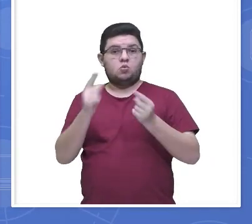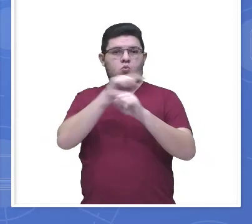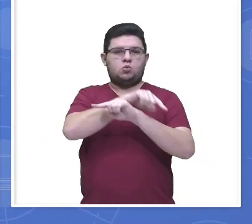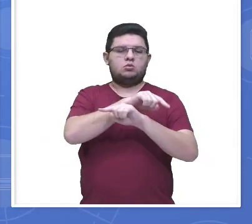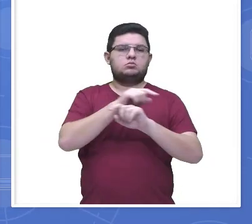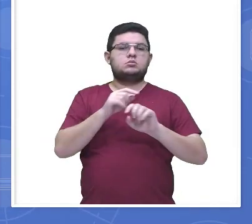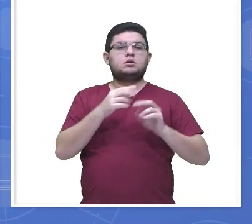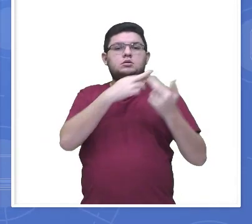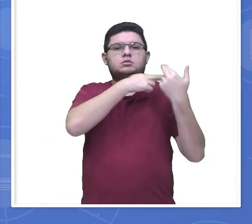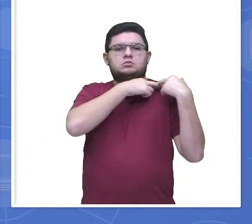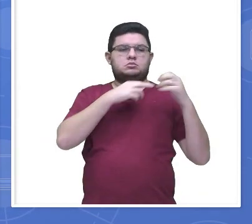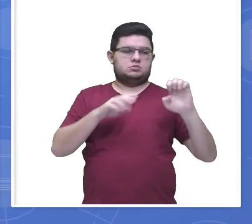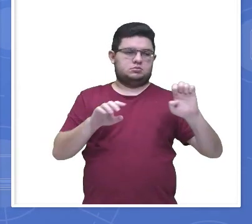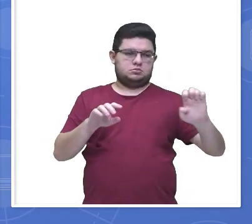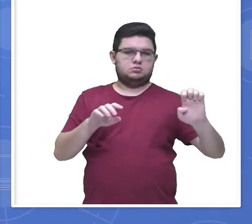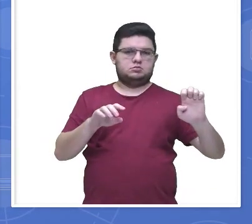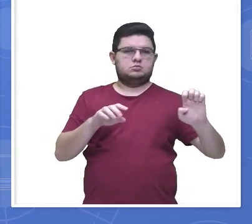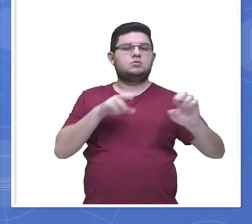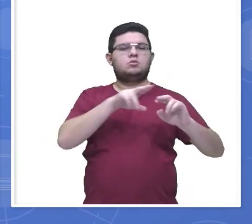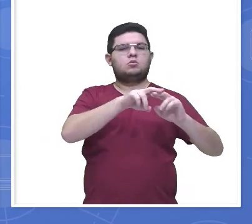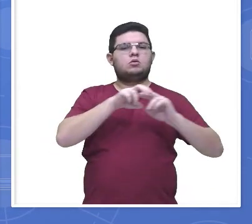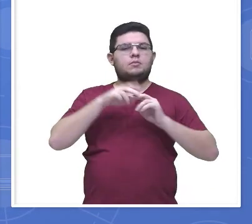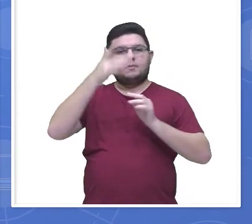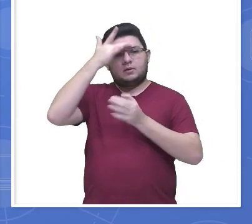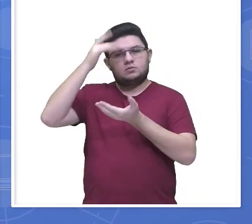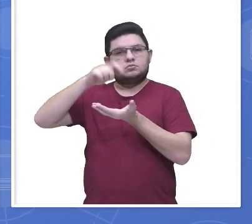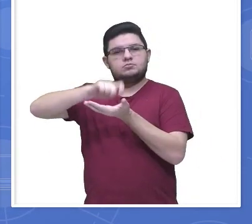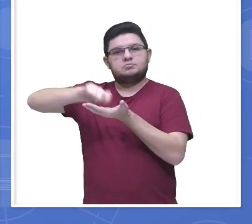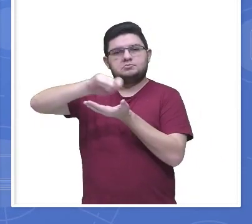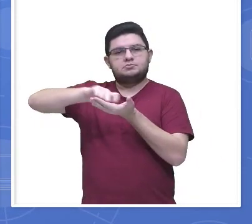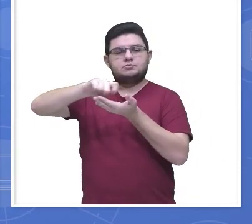Vamos ver um pouquinho mais sobre o diencéfalo na próxima imagem.